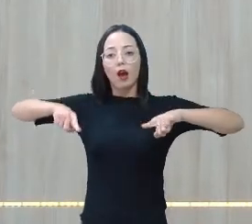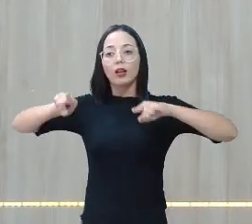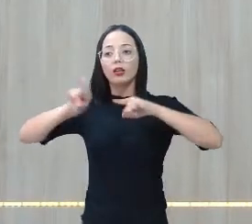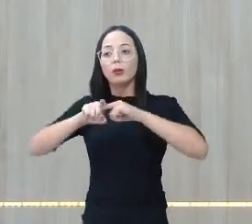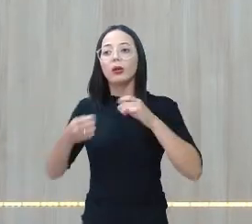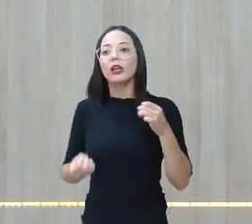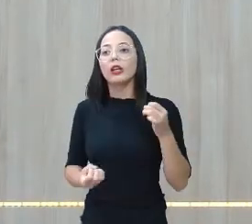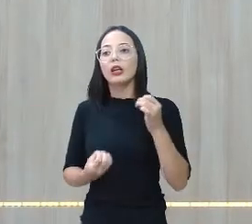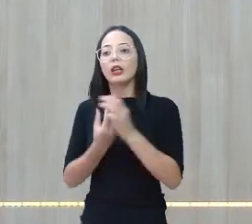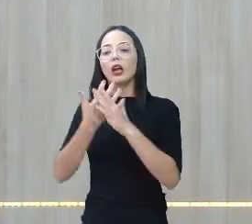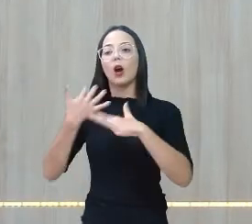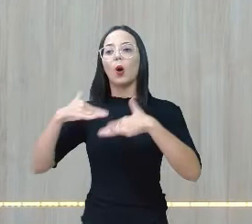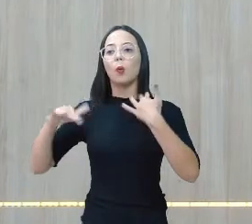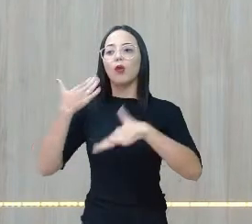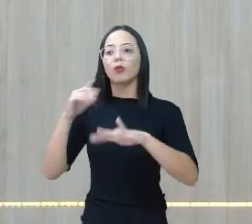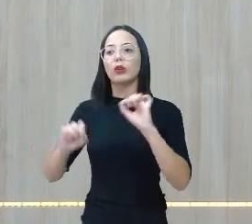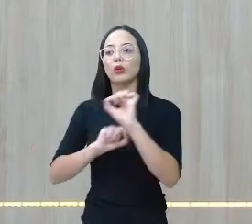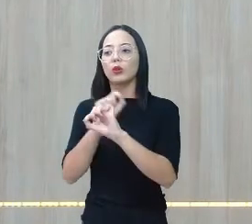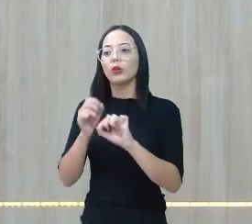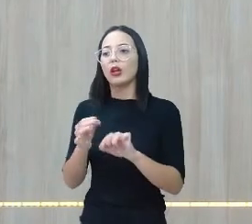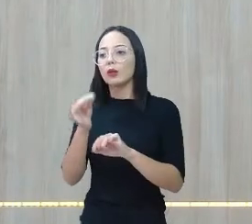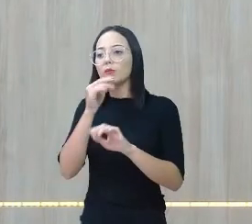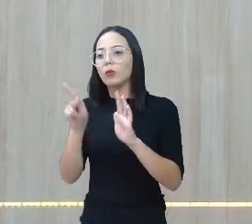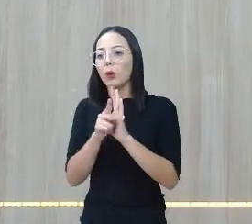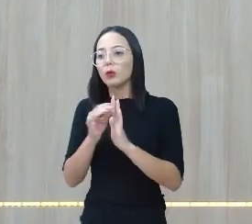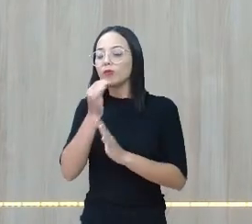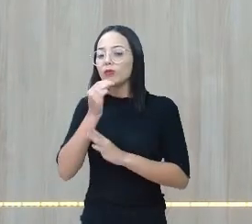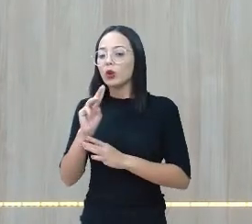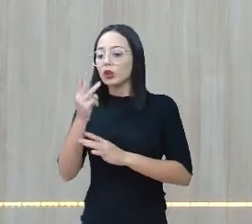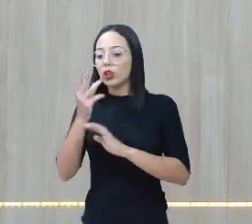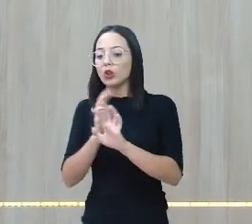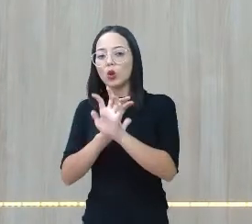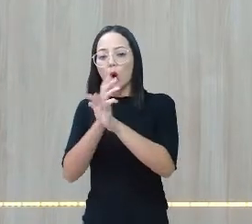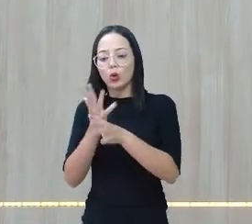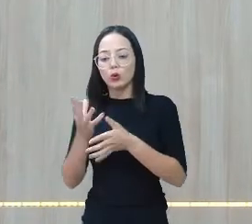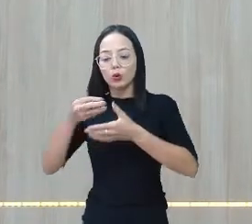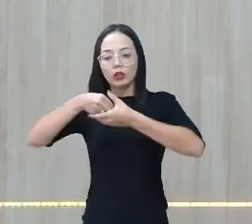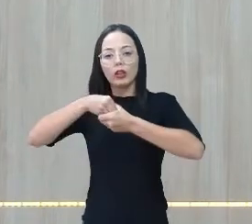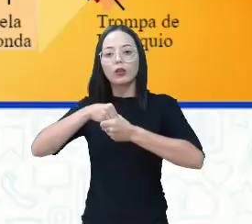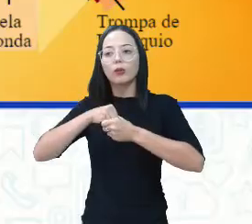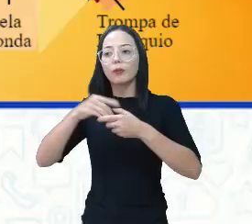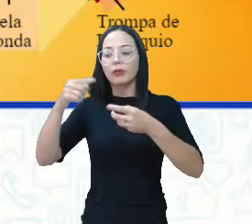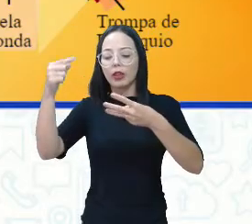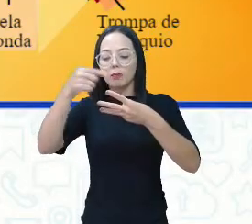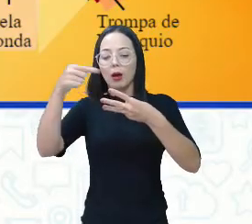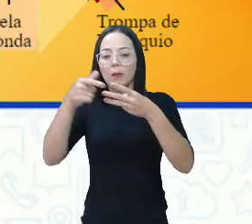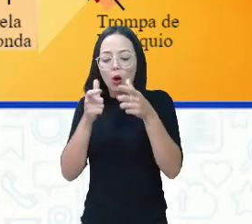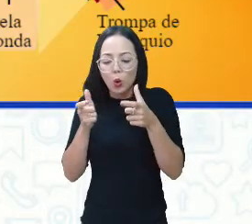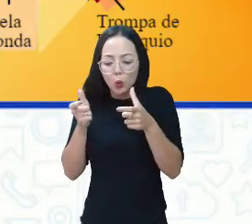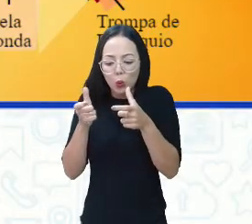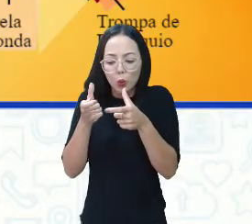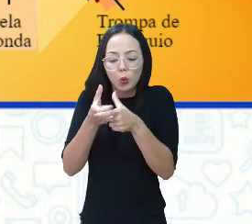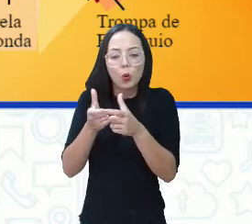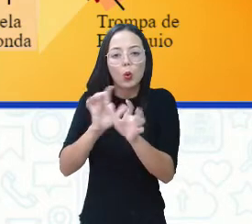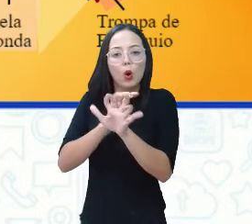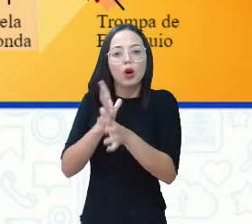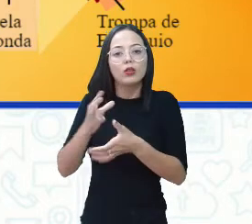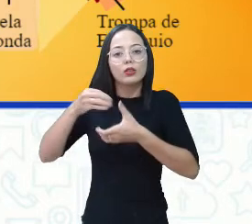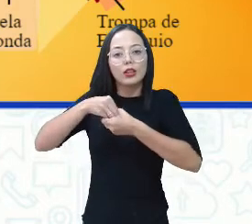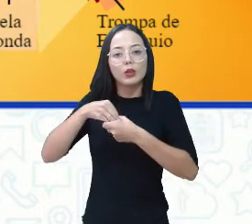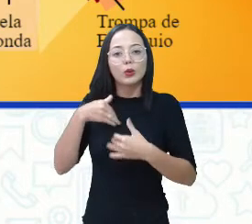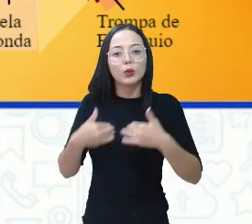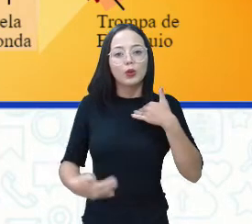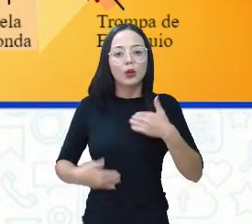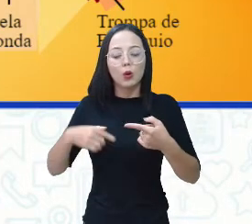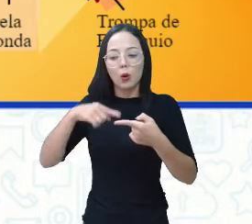gerar um movimento de engrenagem desses 3 ossículos, que são os 3 menores ossos que nós temos no nosso corpo, que é